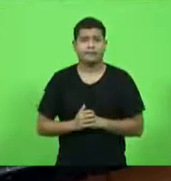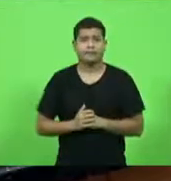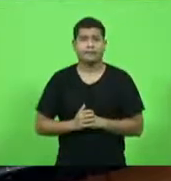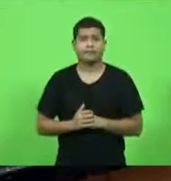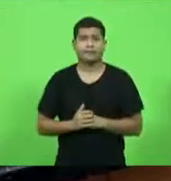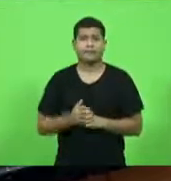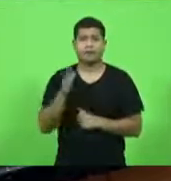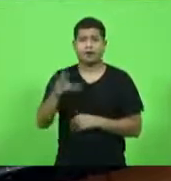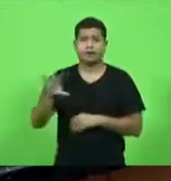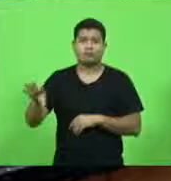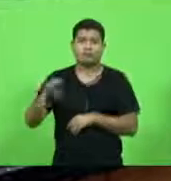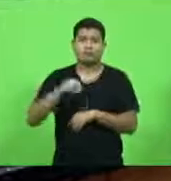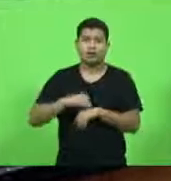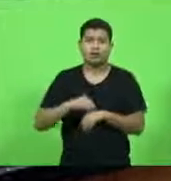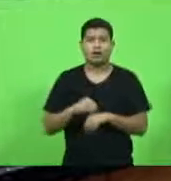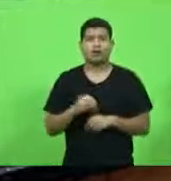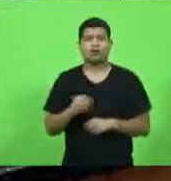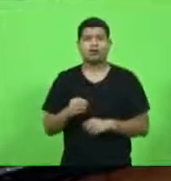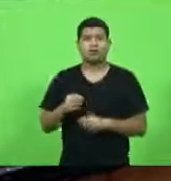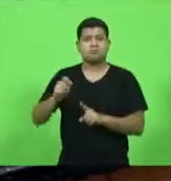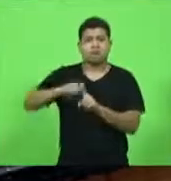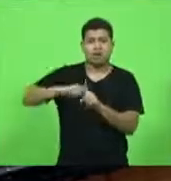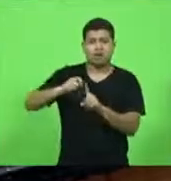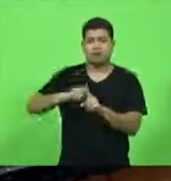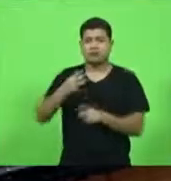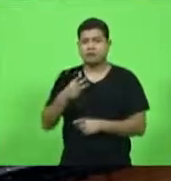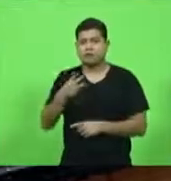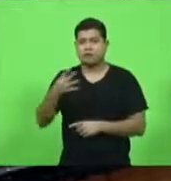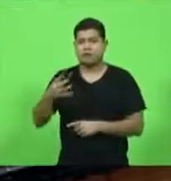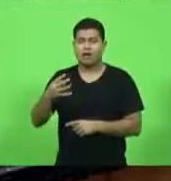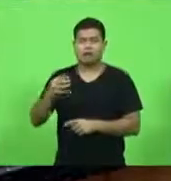de pegar ali o cara e ficar 3, 4 meses aí com o projeto de outro